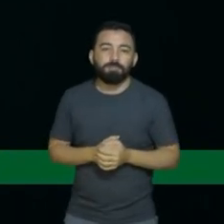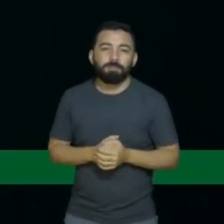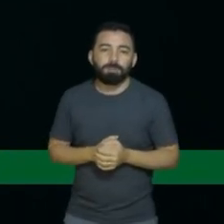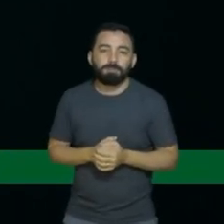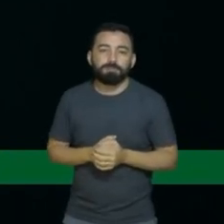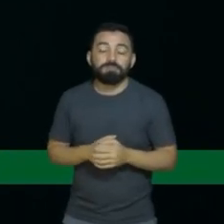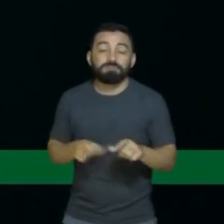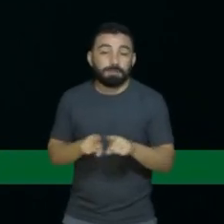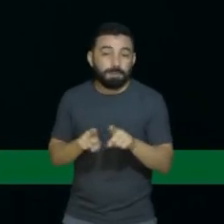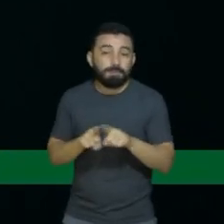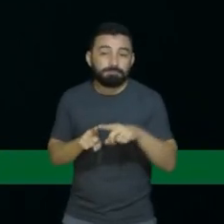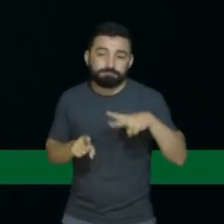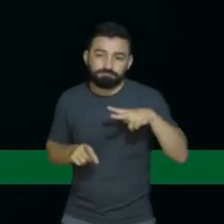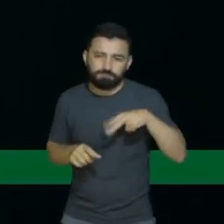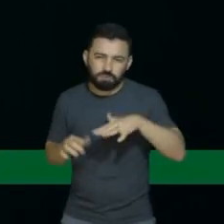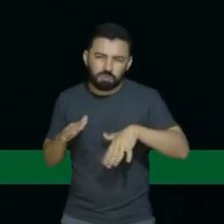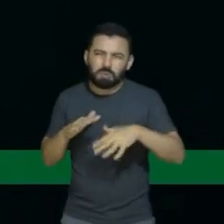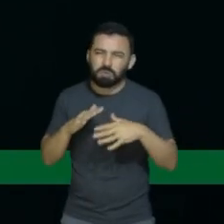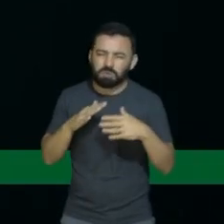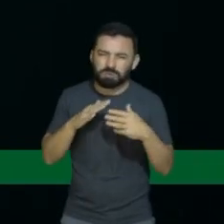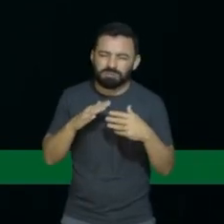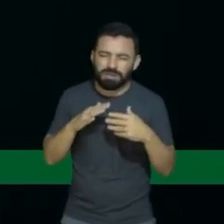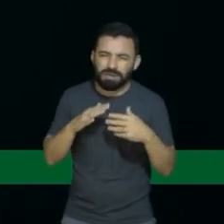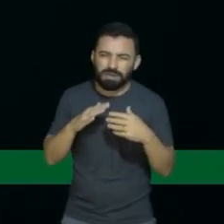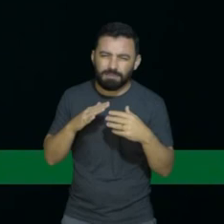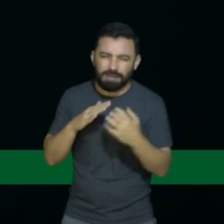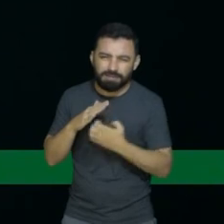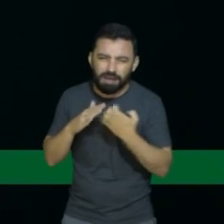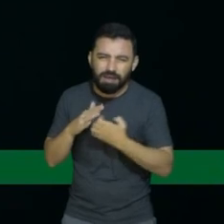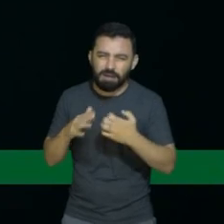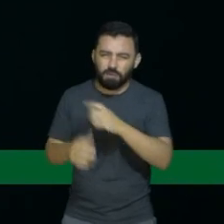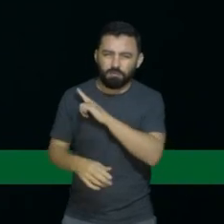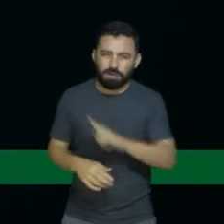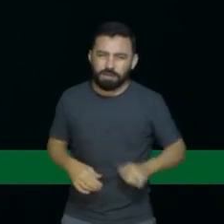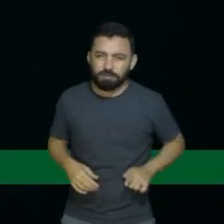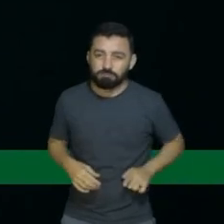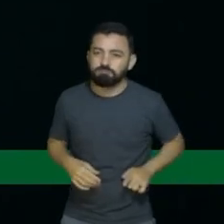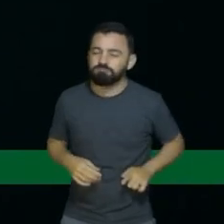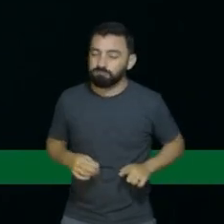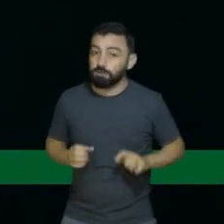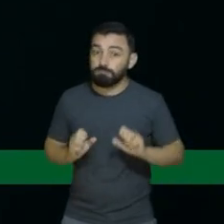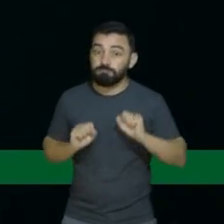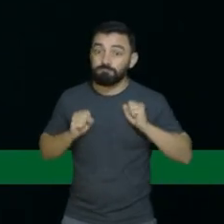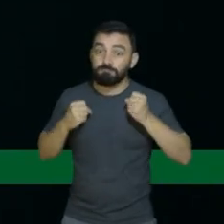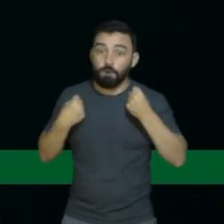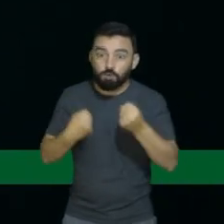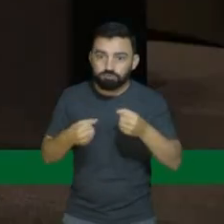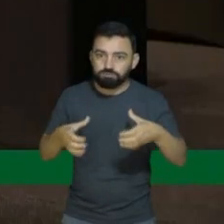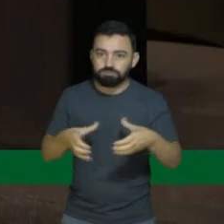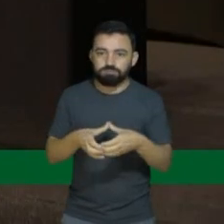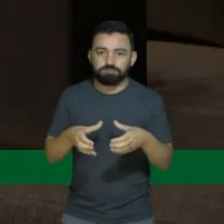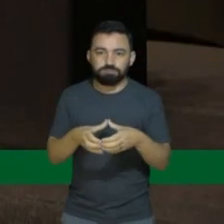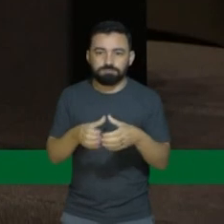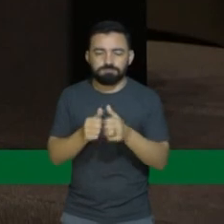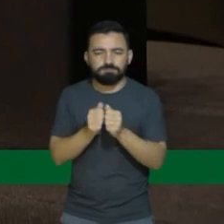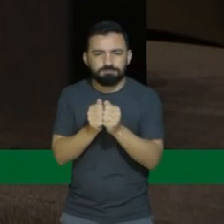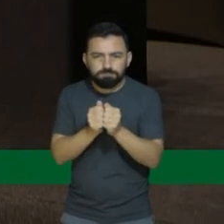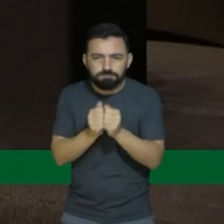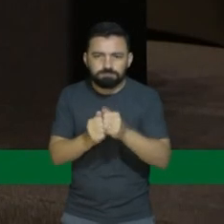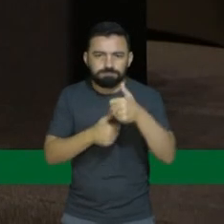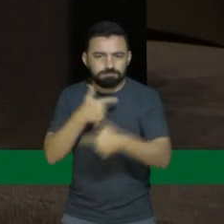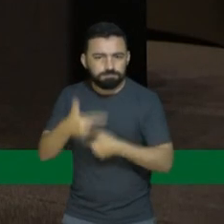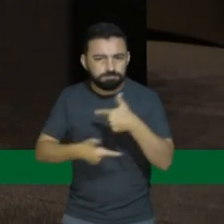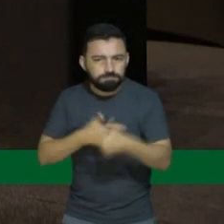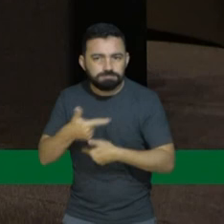Setor privado, empresários e vocês, governantes. Uma grande força trabalhando conjuntamente em